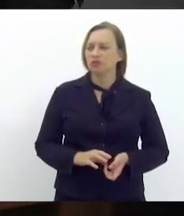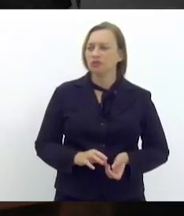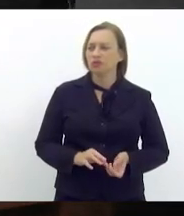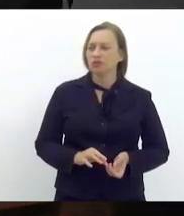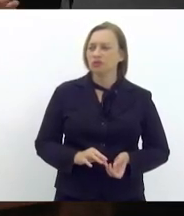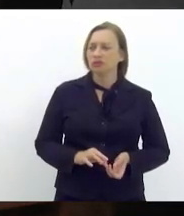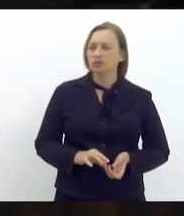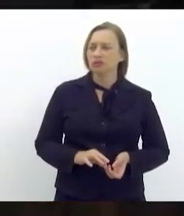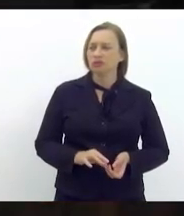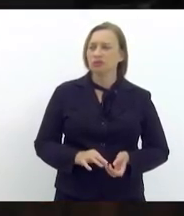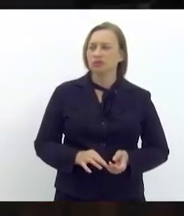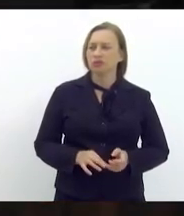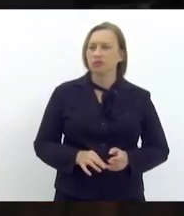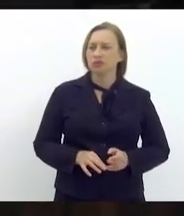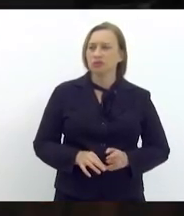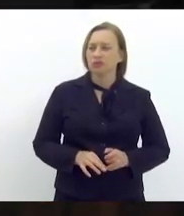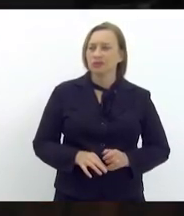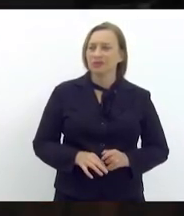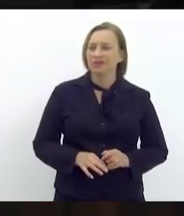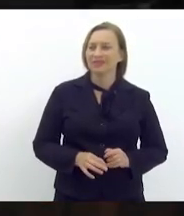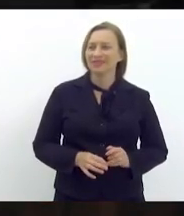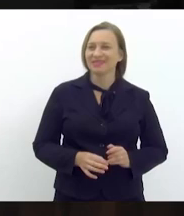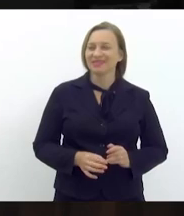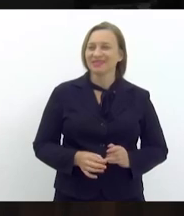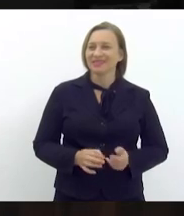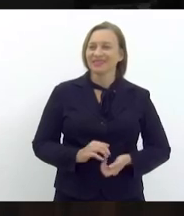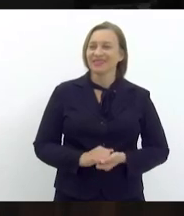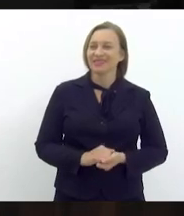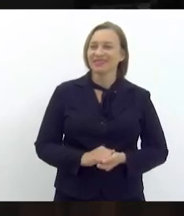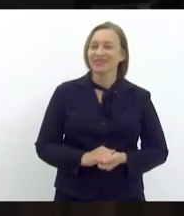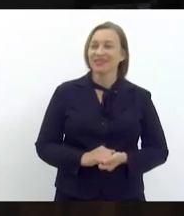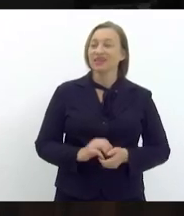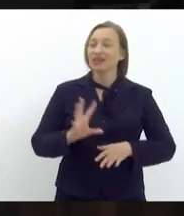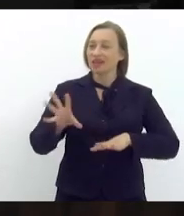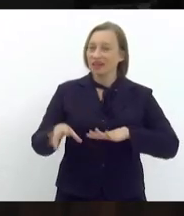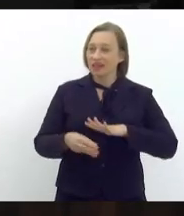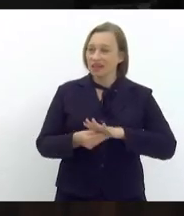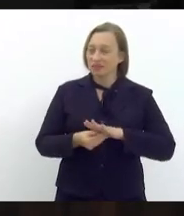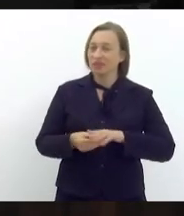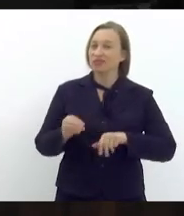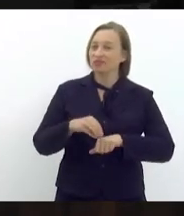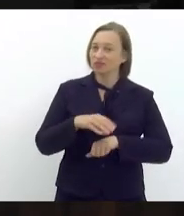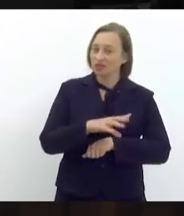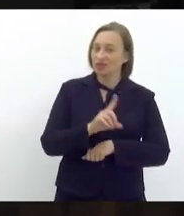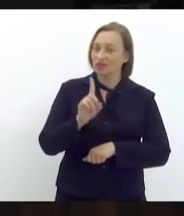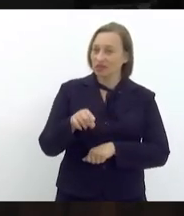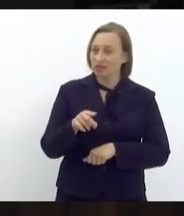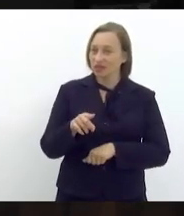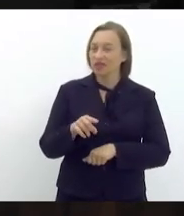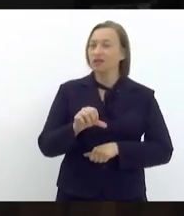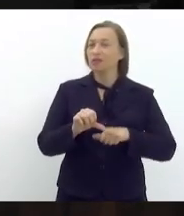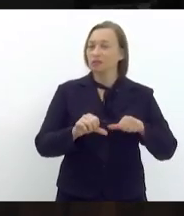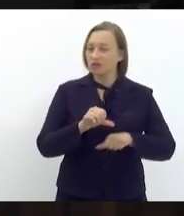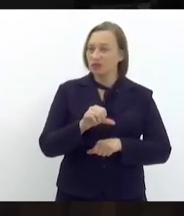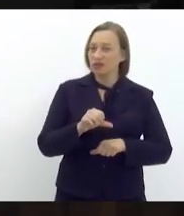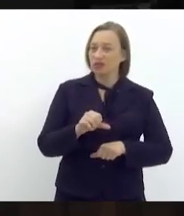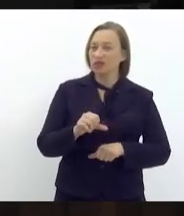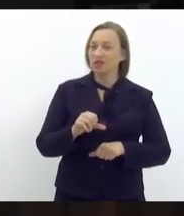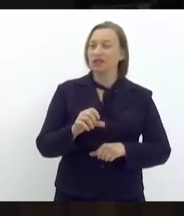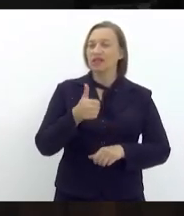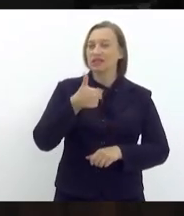bem há sobre a mesa um requerimento sobre a emenda de destaque uma emenda modificativa de número